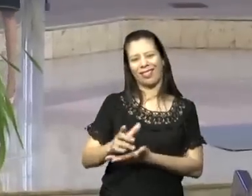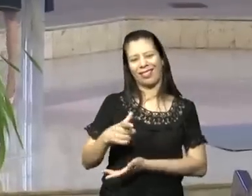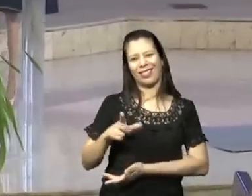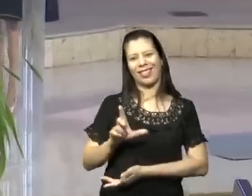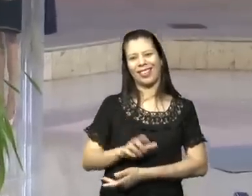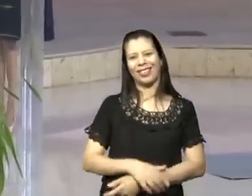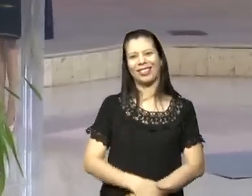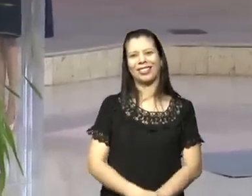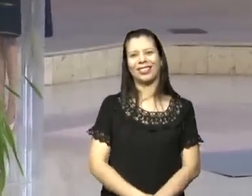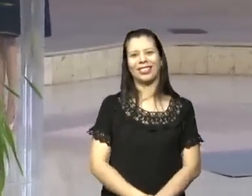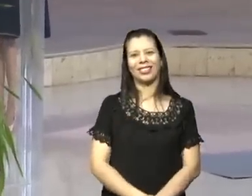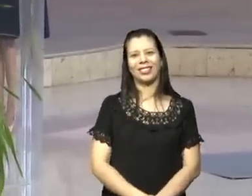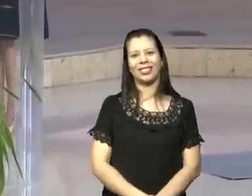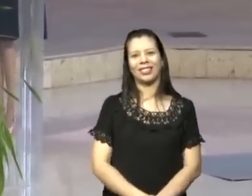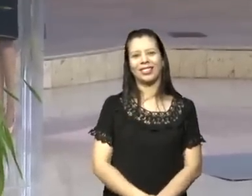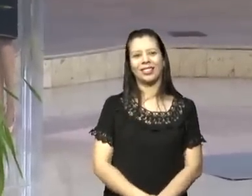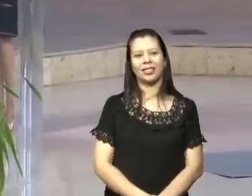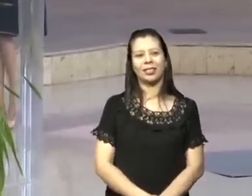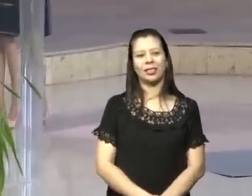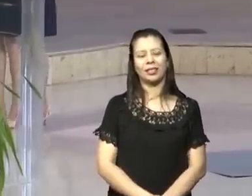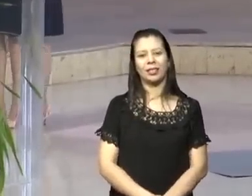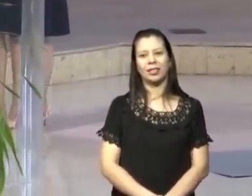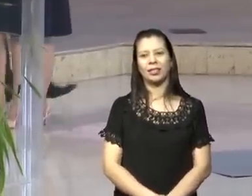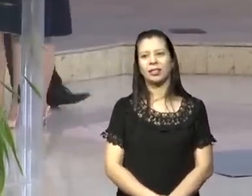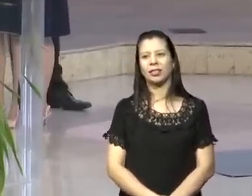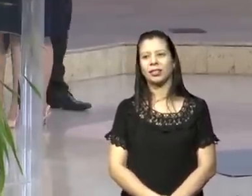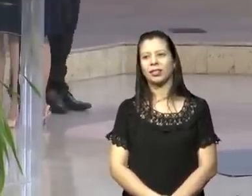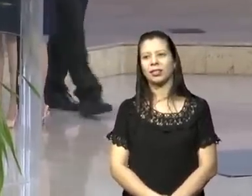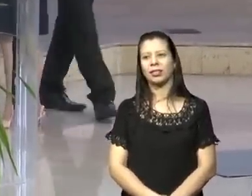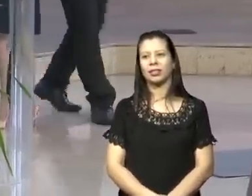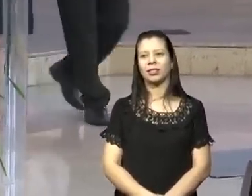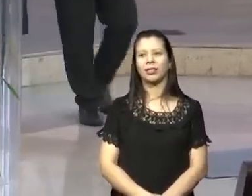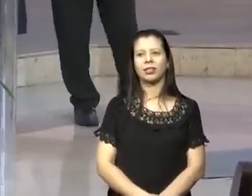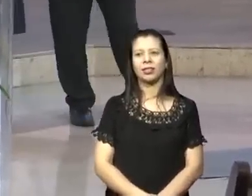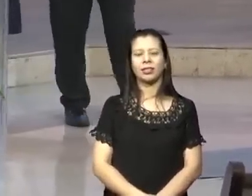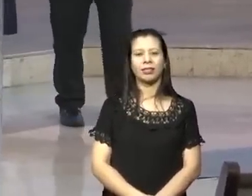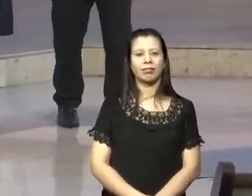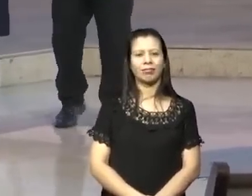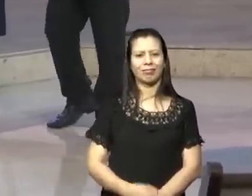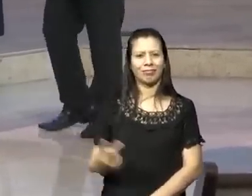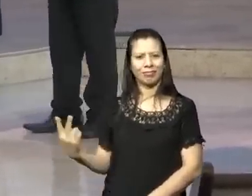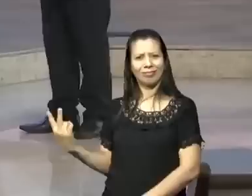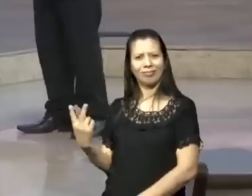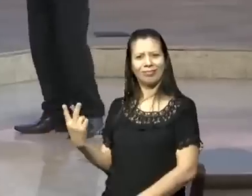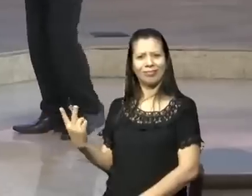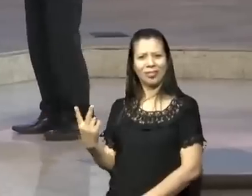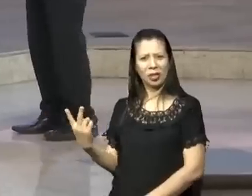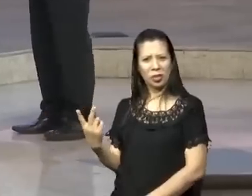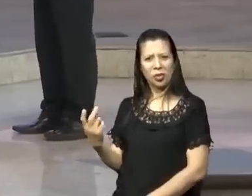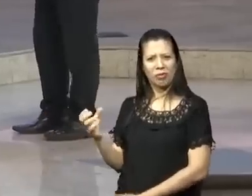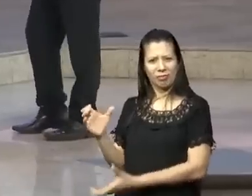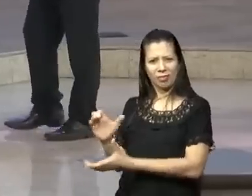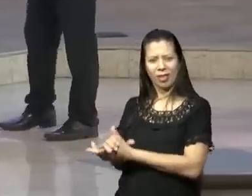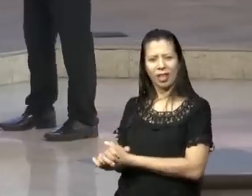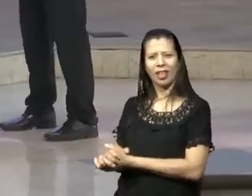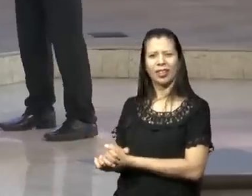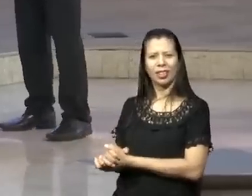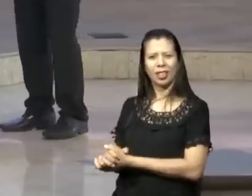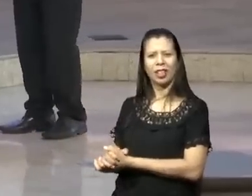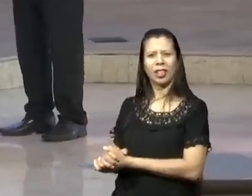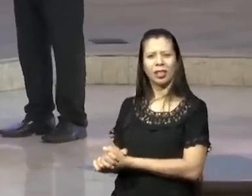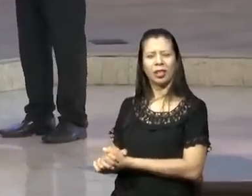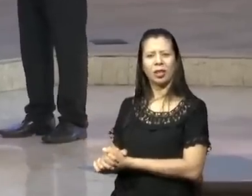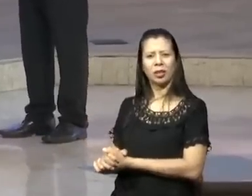aí eu gravei um vídeo ela chorava muito essa mulher é uma mulher de Deus esse é um homem de Deus A Mayara tá lá